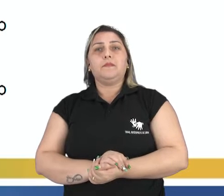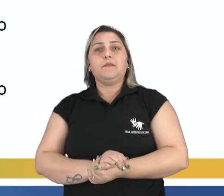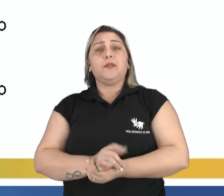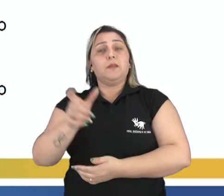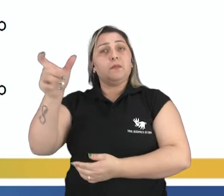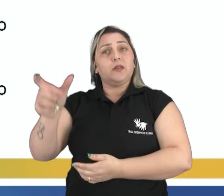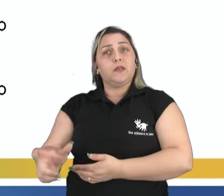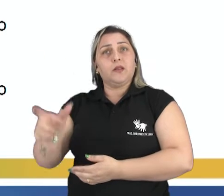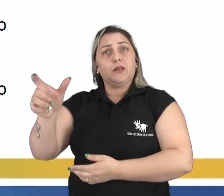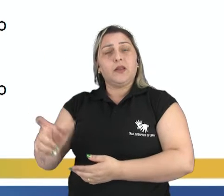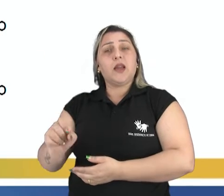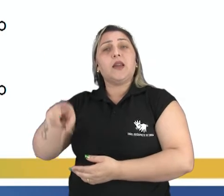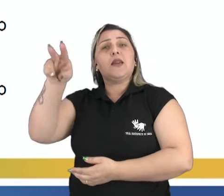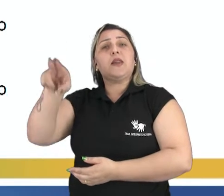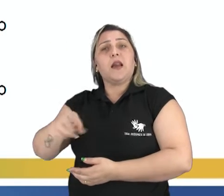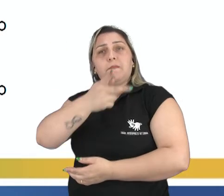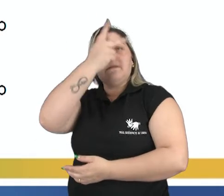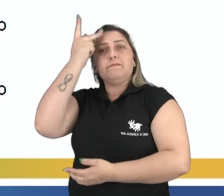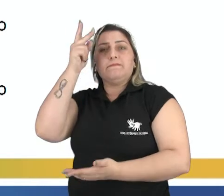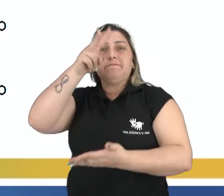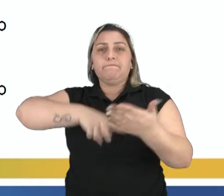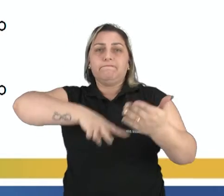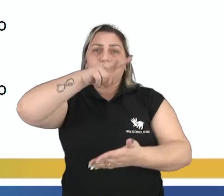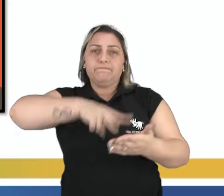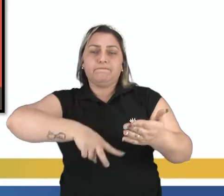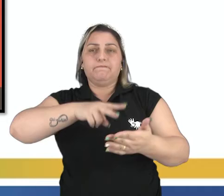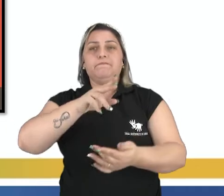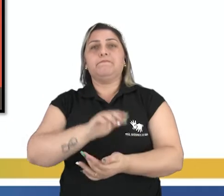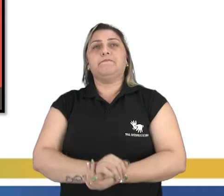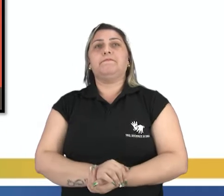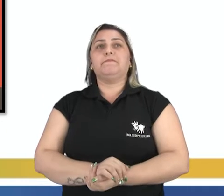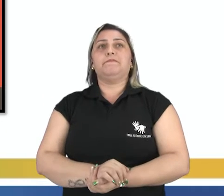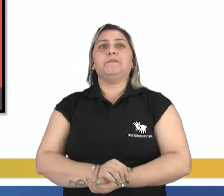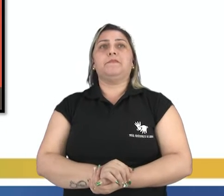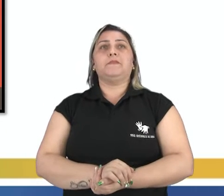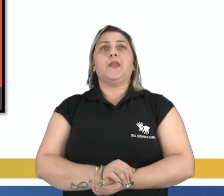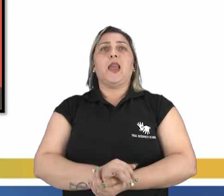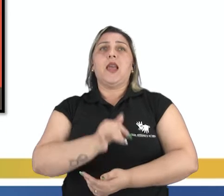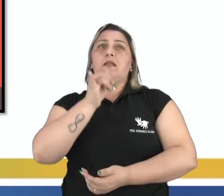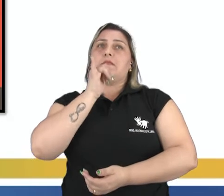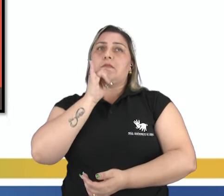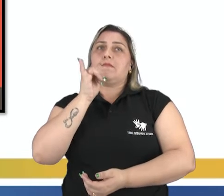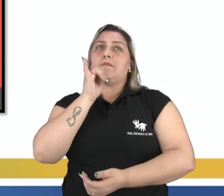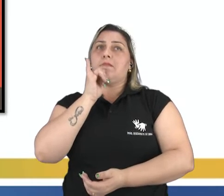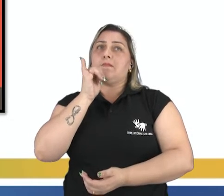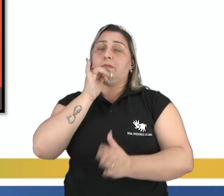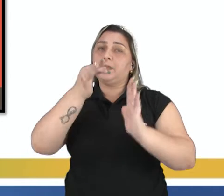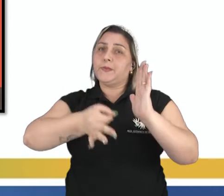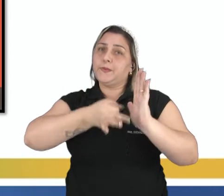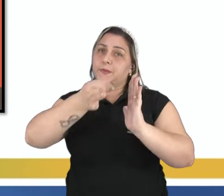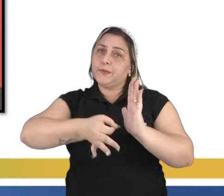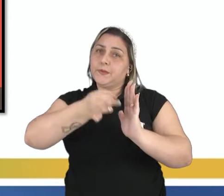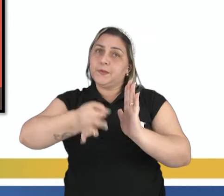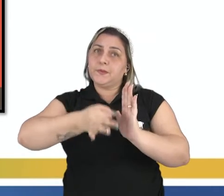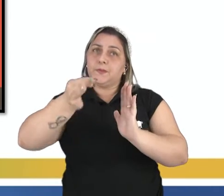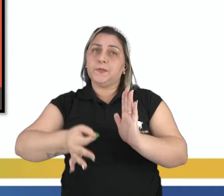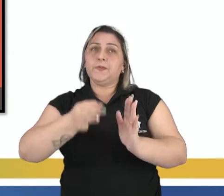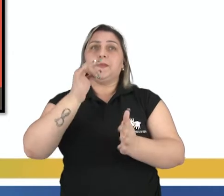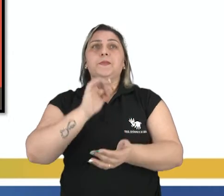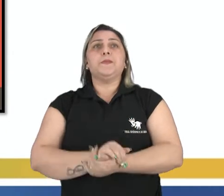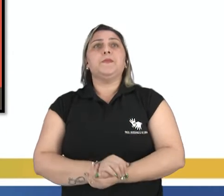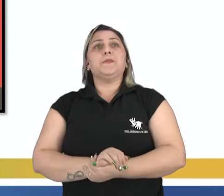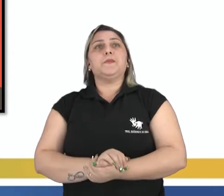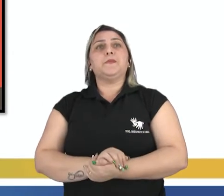persuadir quem está lendo, tá bom? O receptor. Então vamos lá. Aí aqui nós temos alguns exemplos